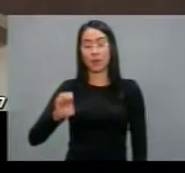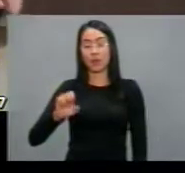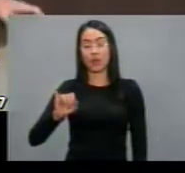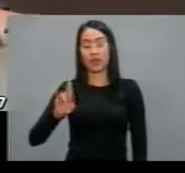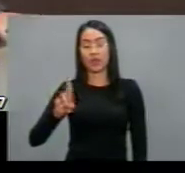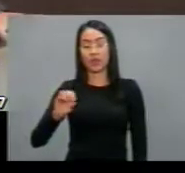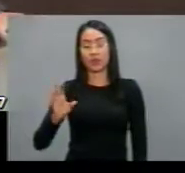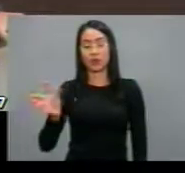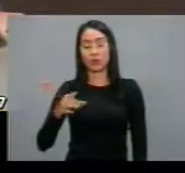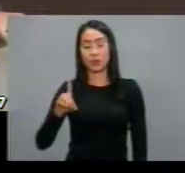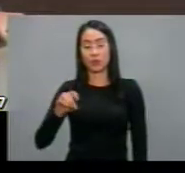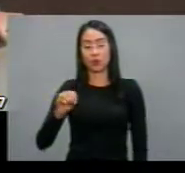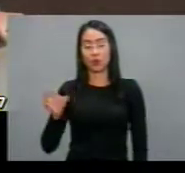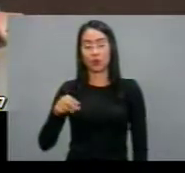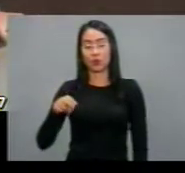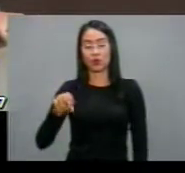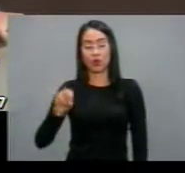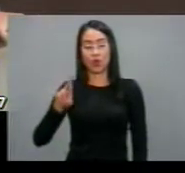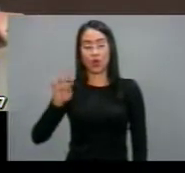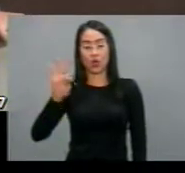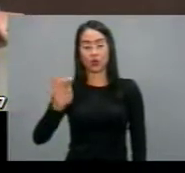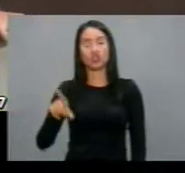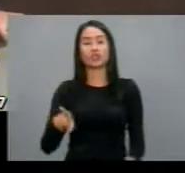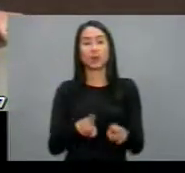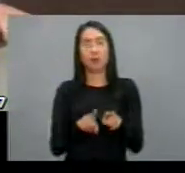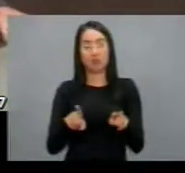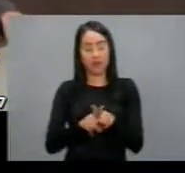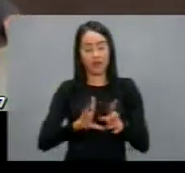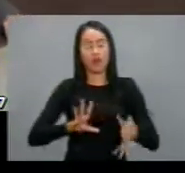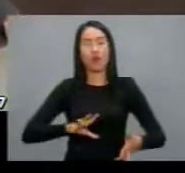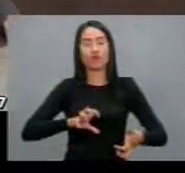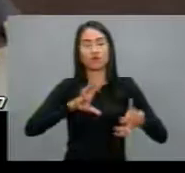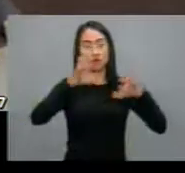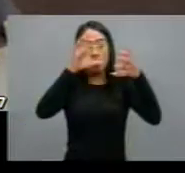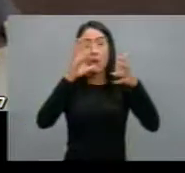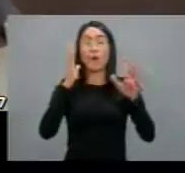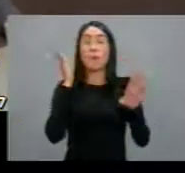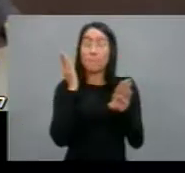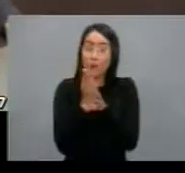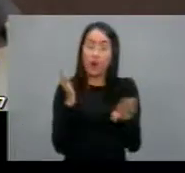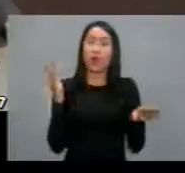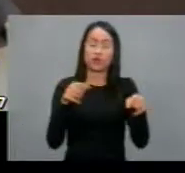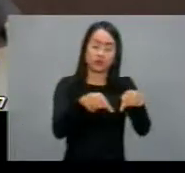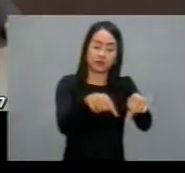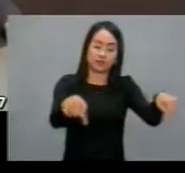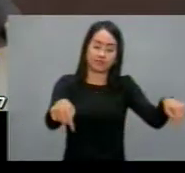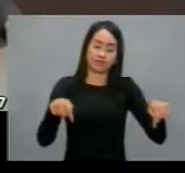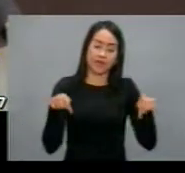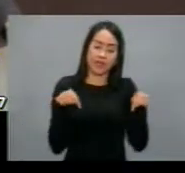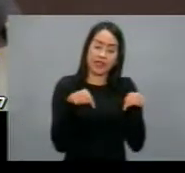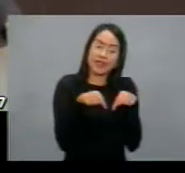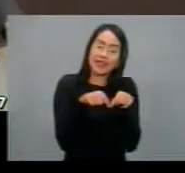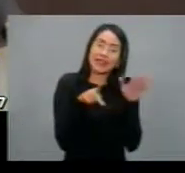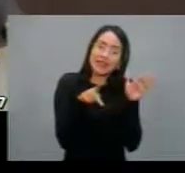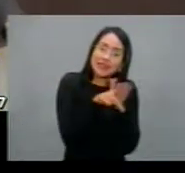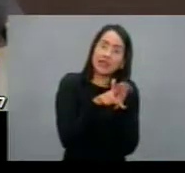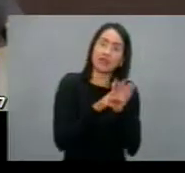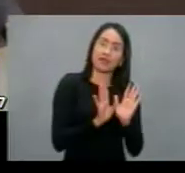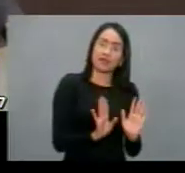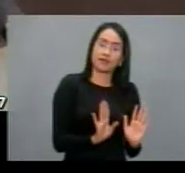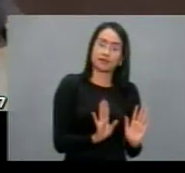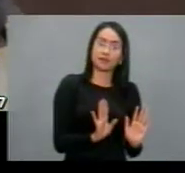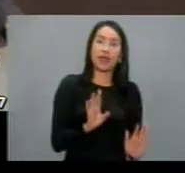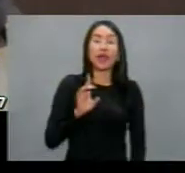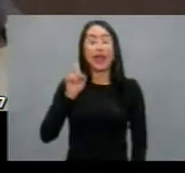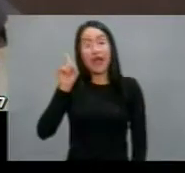ocupação, talvez um grande conflito em razão da intransigência do DENOX, e obviamente eu gostaria aqui